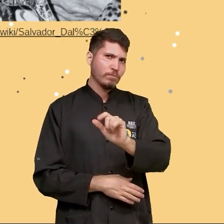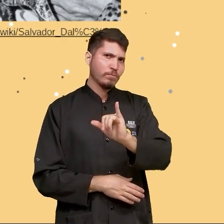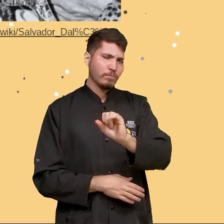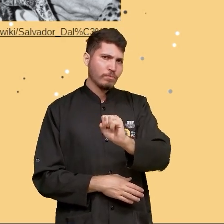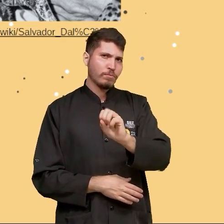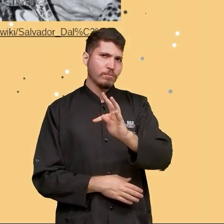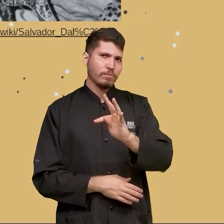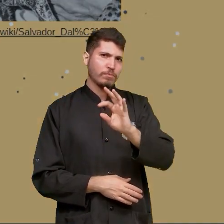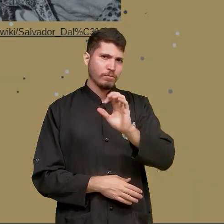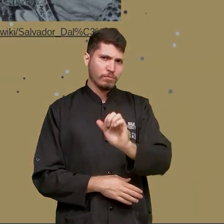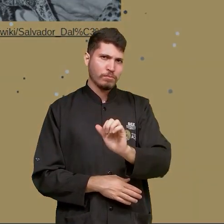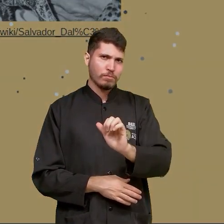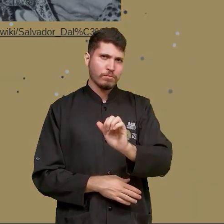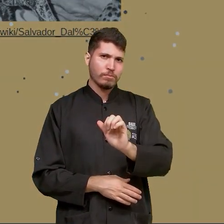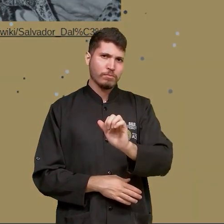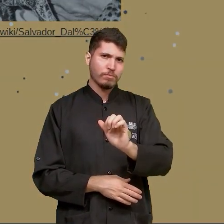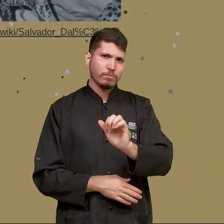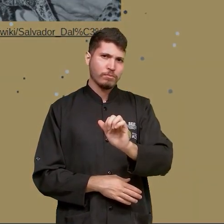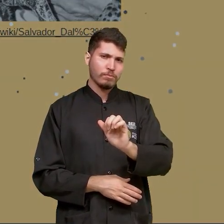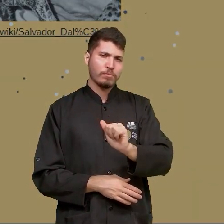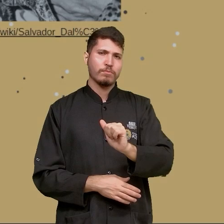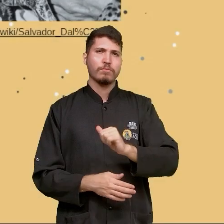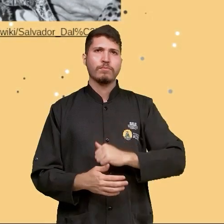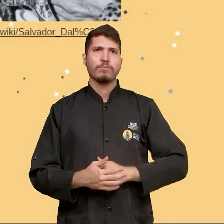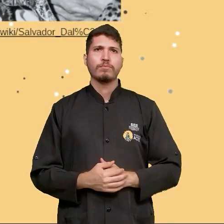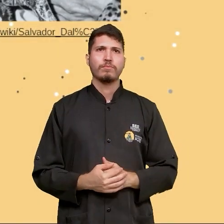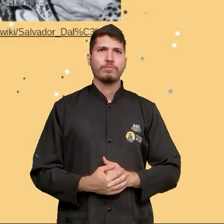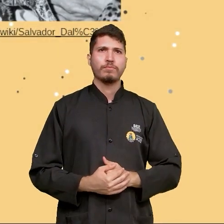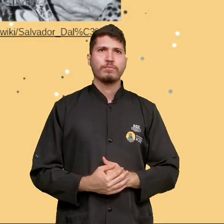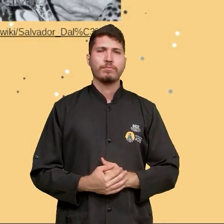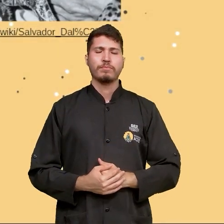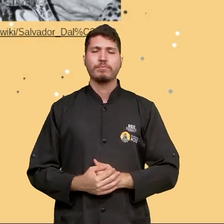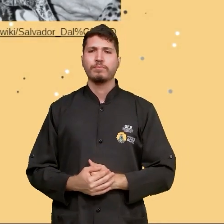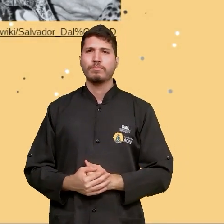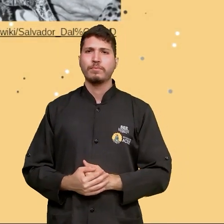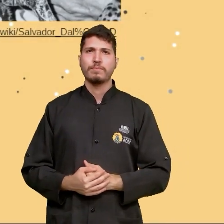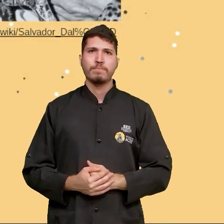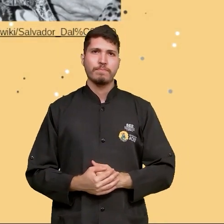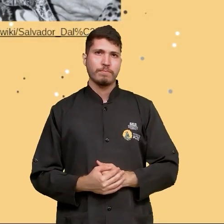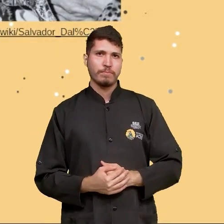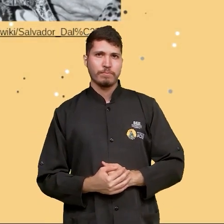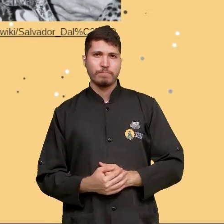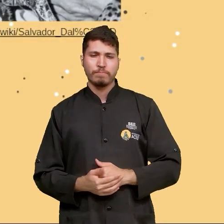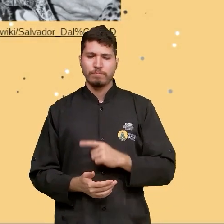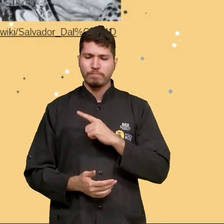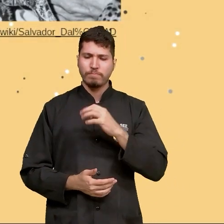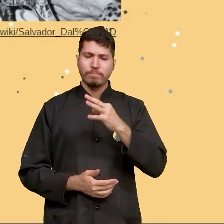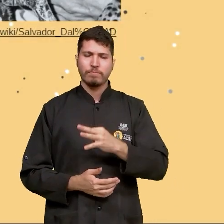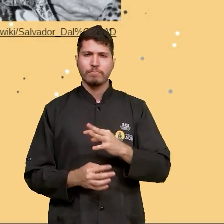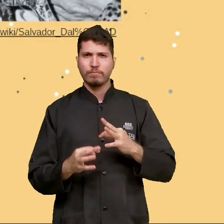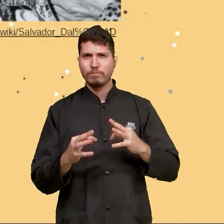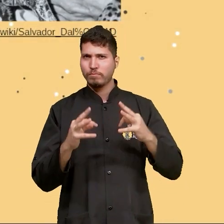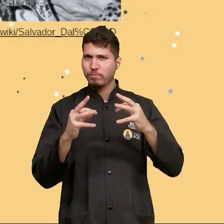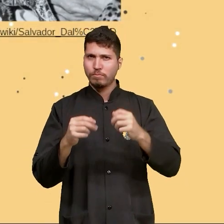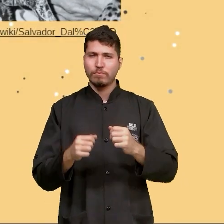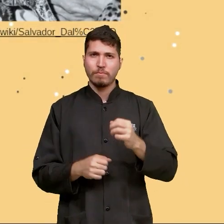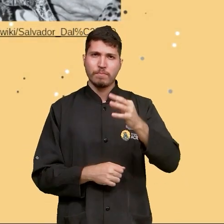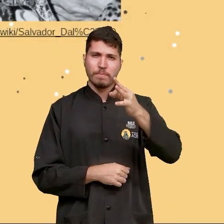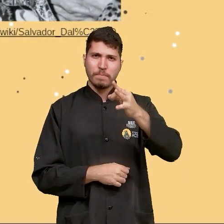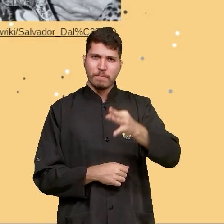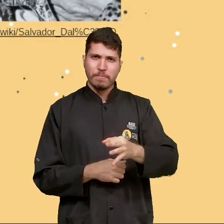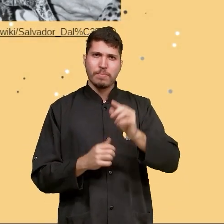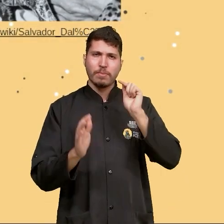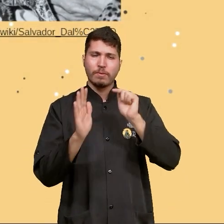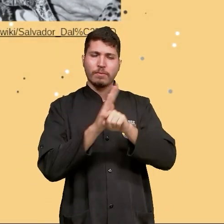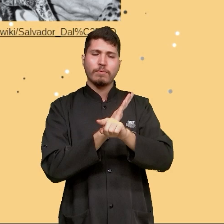do surrealismo. E tambores aí para você que acertou, que eu tenho certeza que todo mundo acertou essa pergunta.